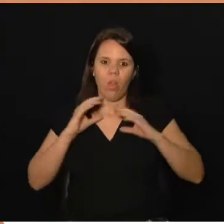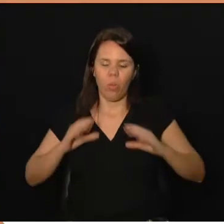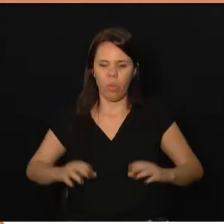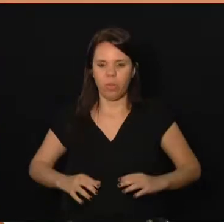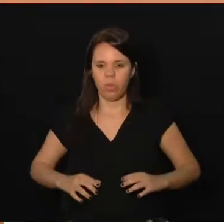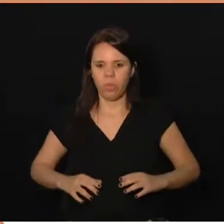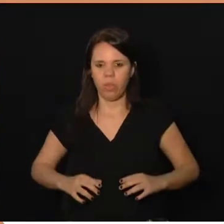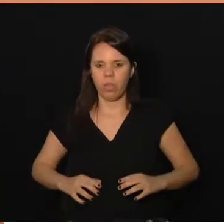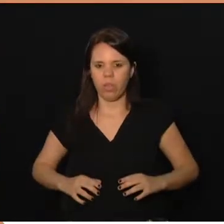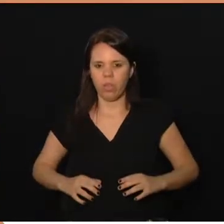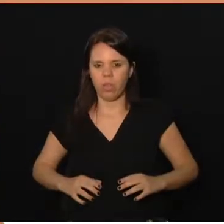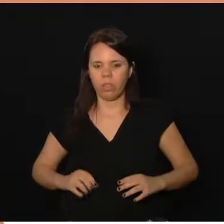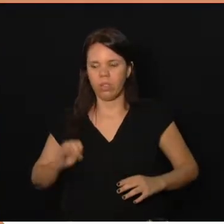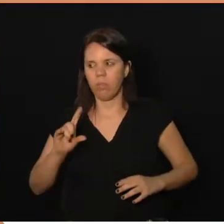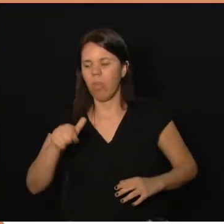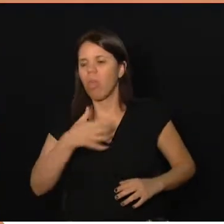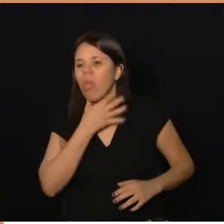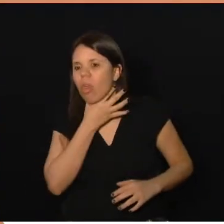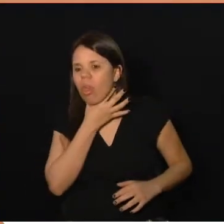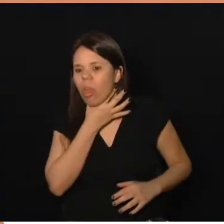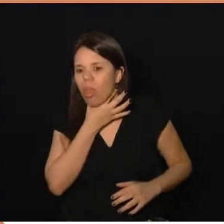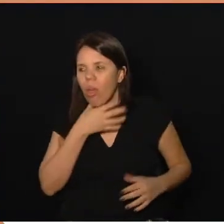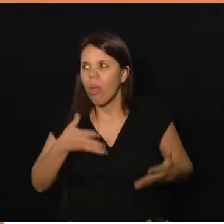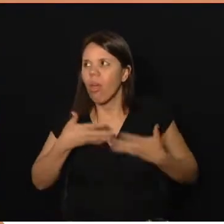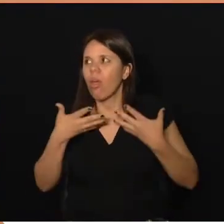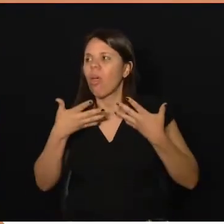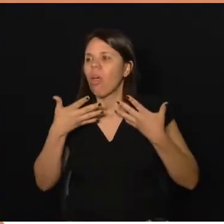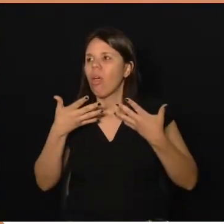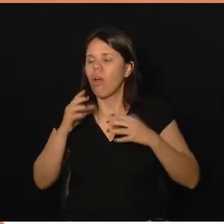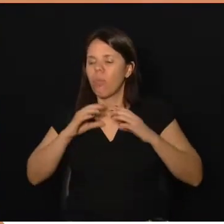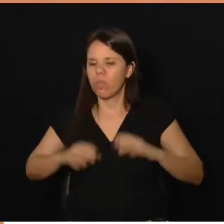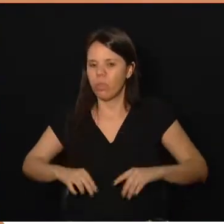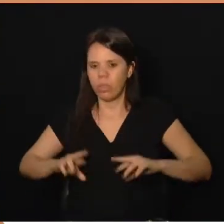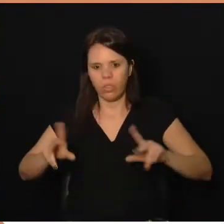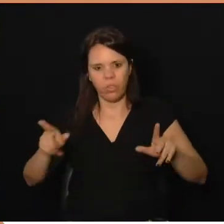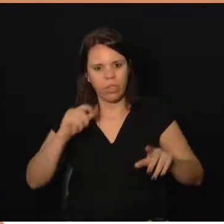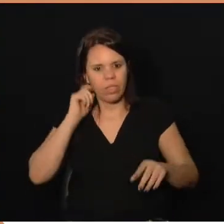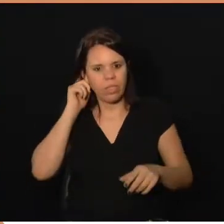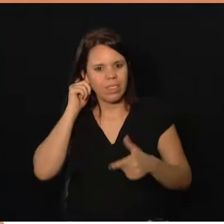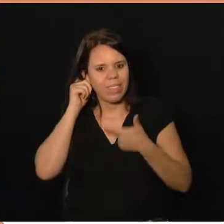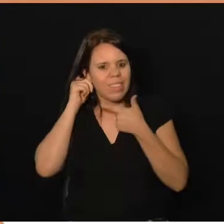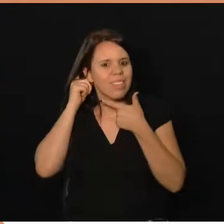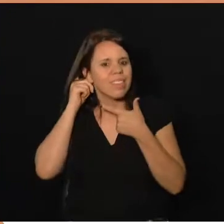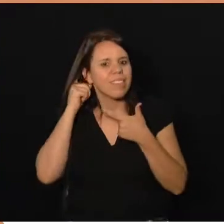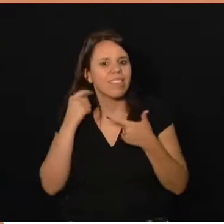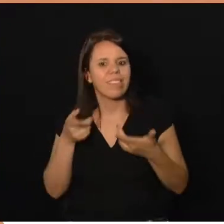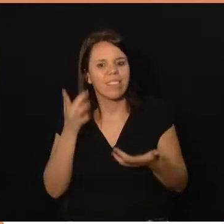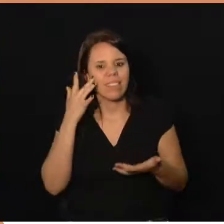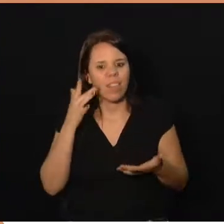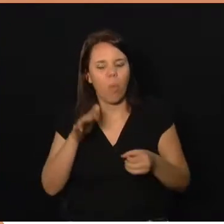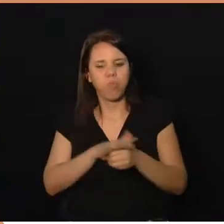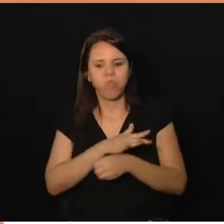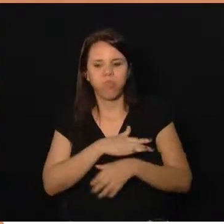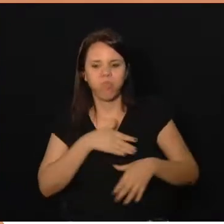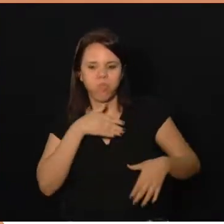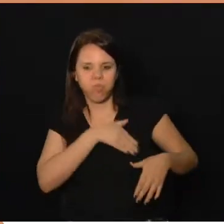um. Quando seu dinheiro está acabando, o seu humor, seu comportamento é outro. Você está sorrindo aí, você deve estar com o bolso cheio, né?